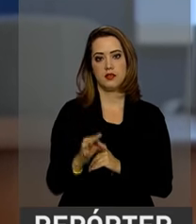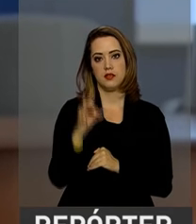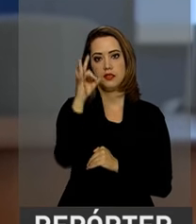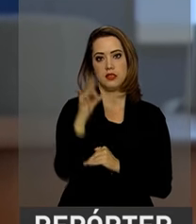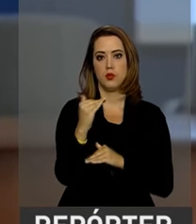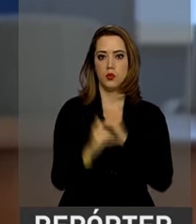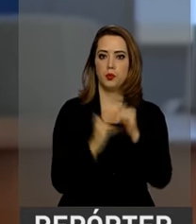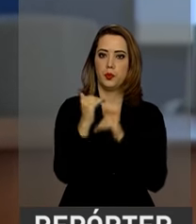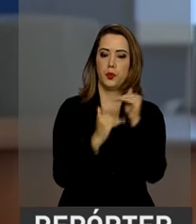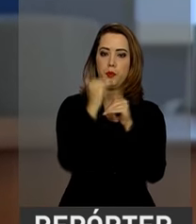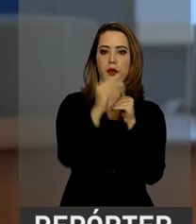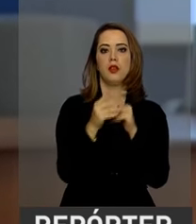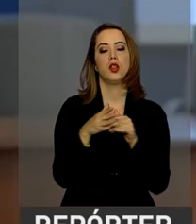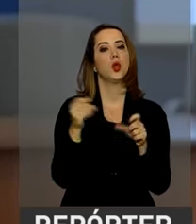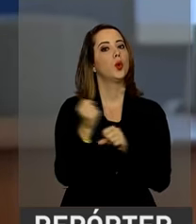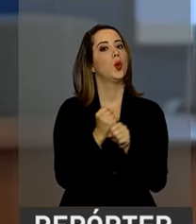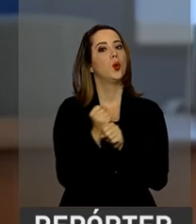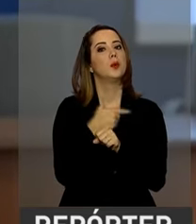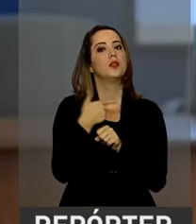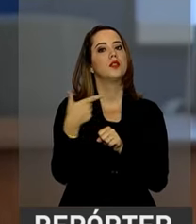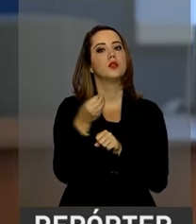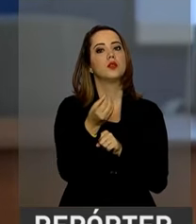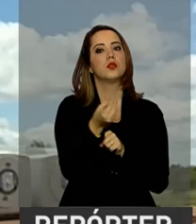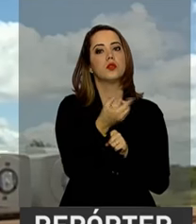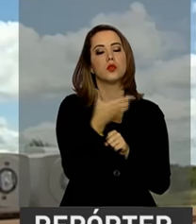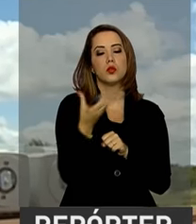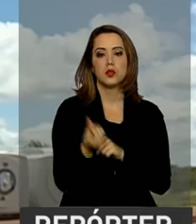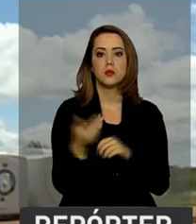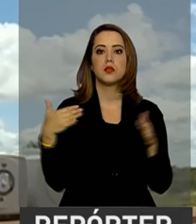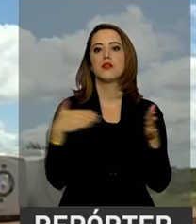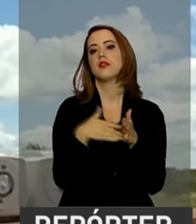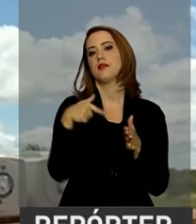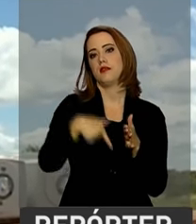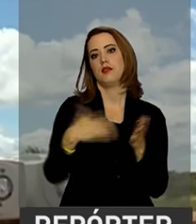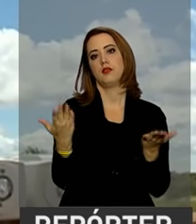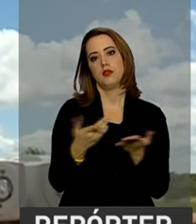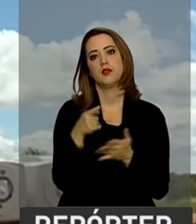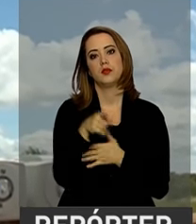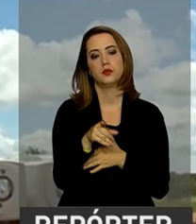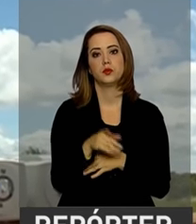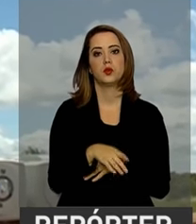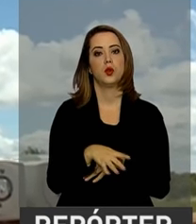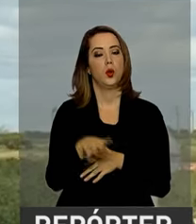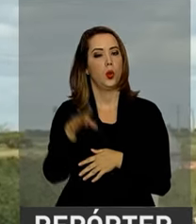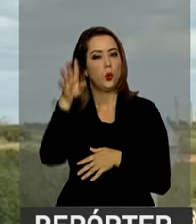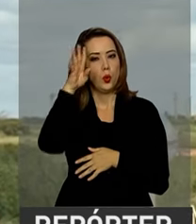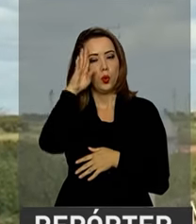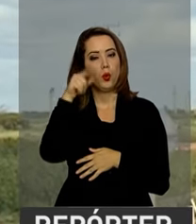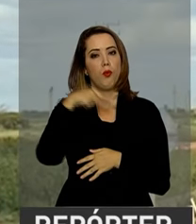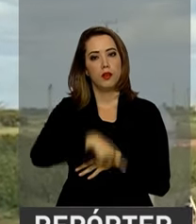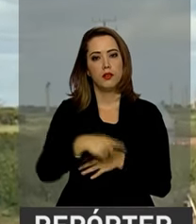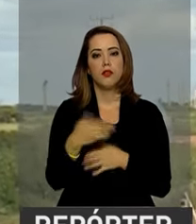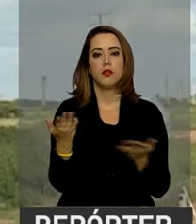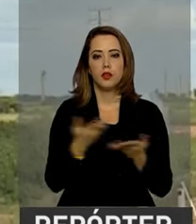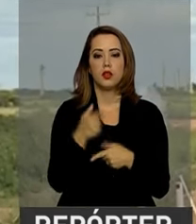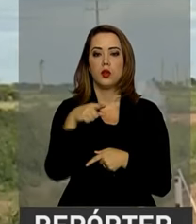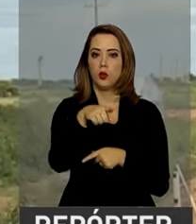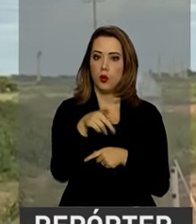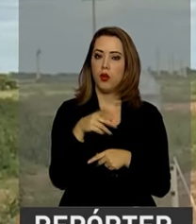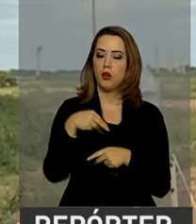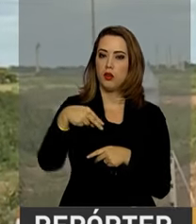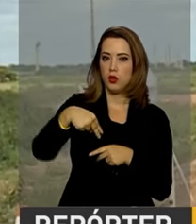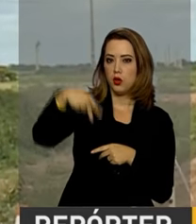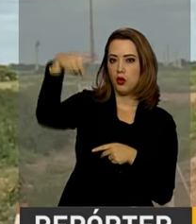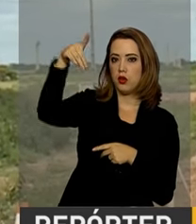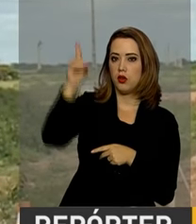né, de 2006, que foi o último mapeamento para cá. Só na última quarta-feira, por exemplo, foram produzidos no Nordeste